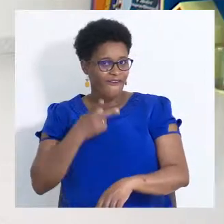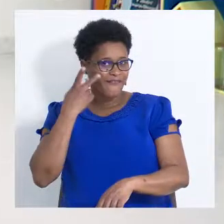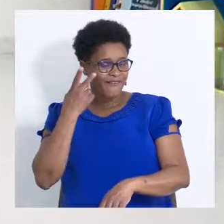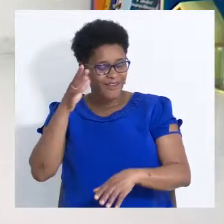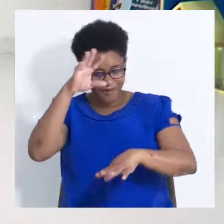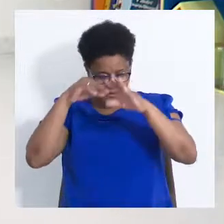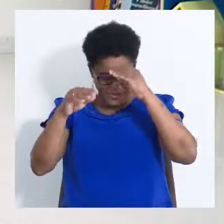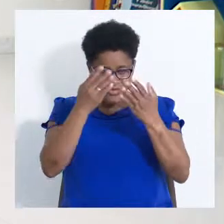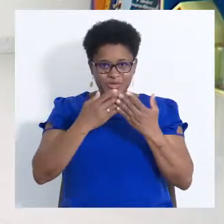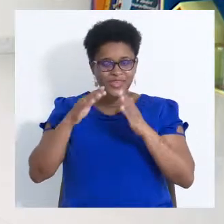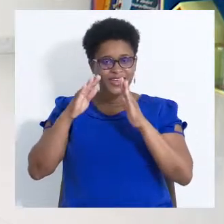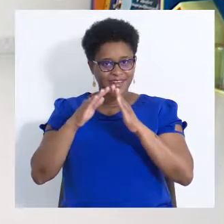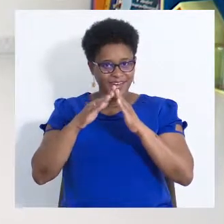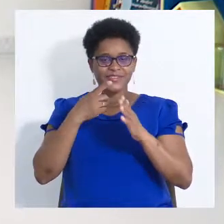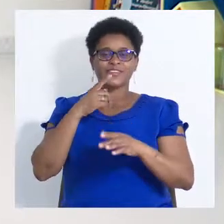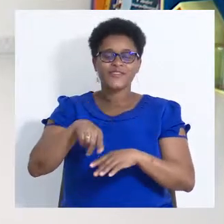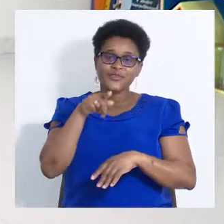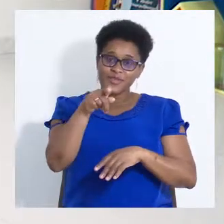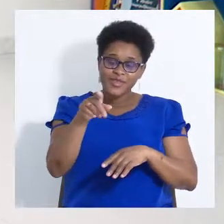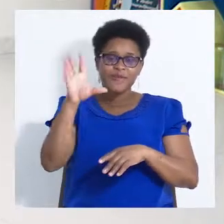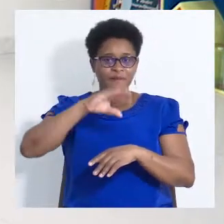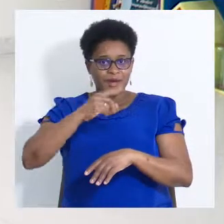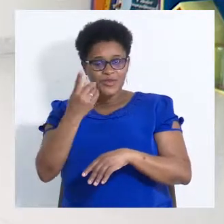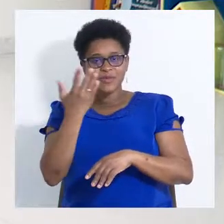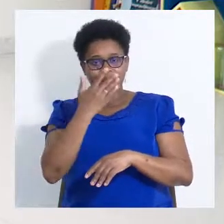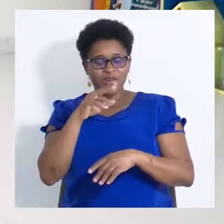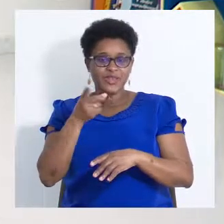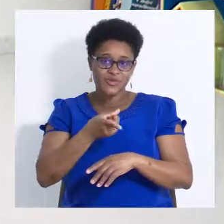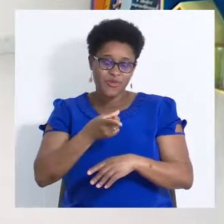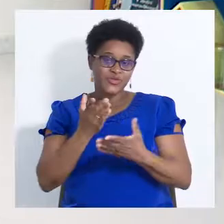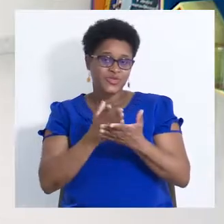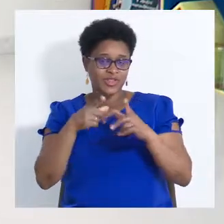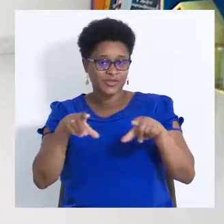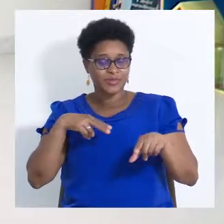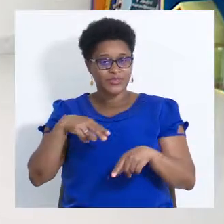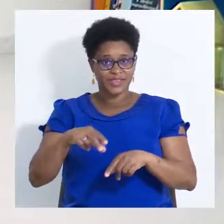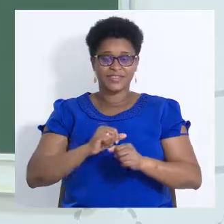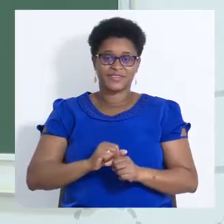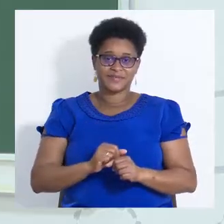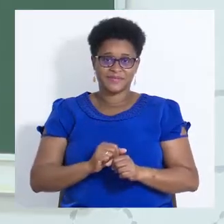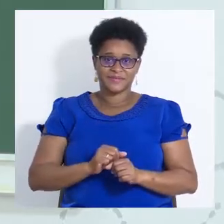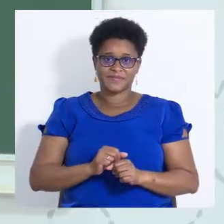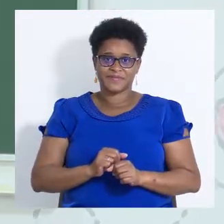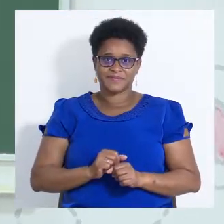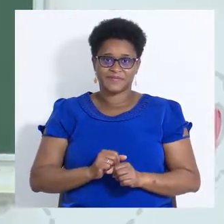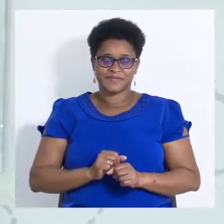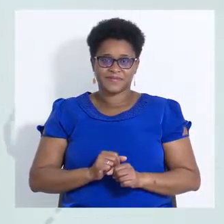Ora viva! Aprender a estudar em casa mais uma vez contigo para mais uma aula do 9º ano, Língua Portuguesa.